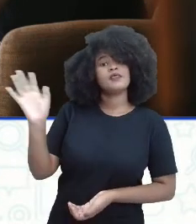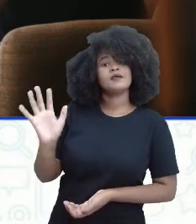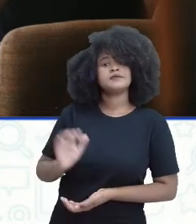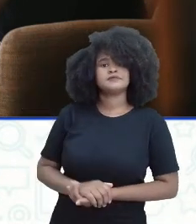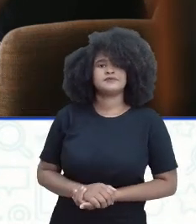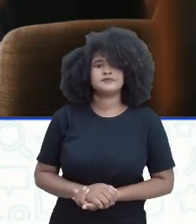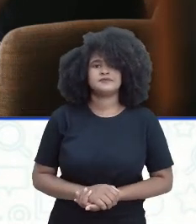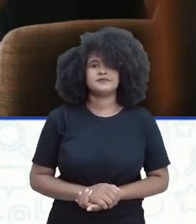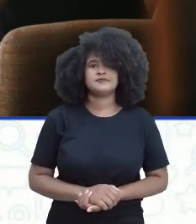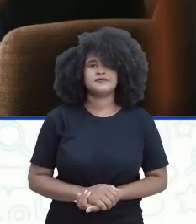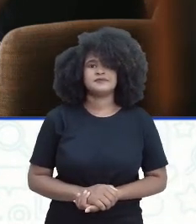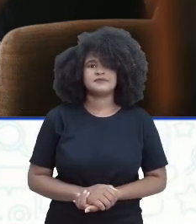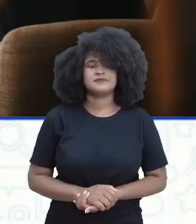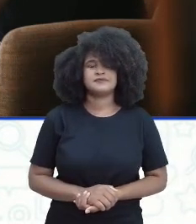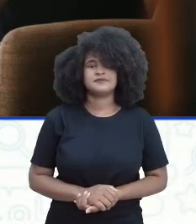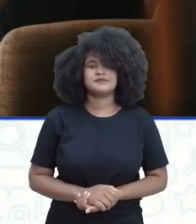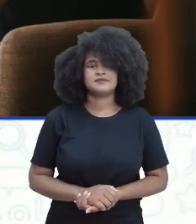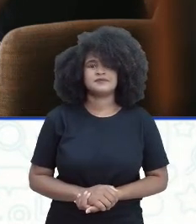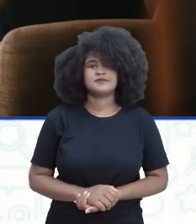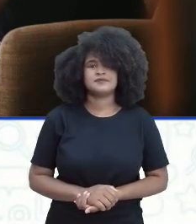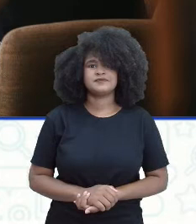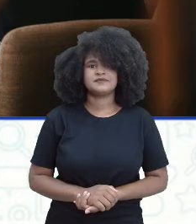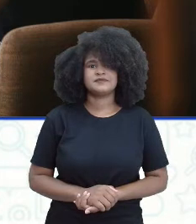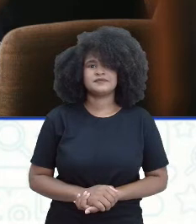you? Hello, fine.